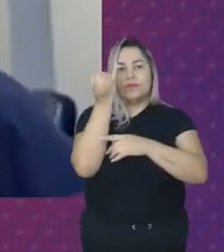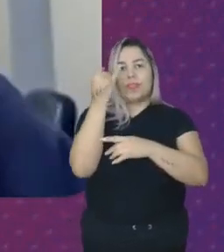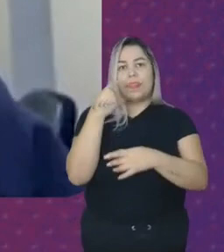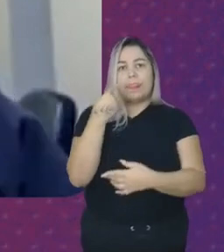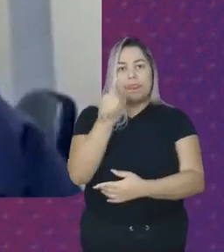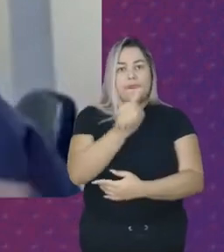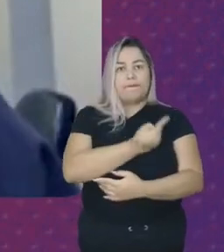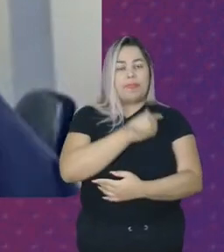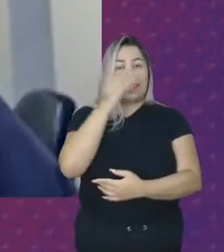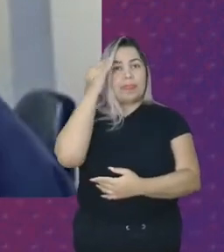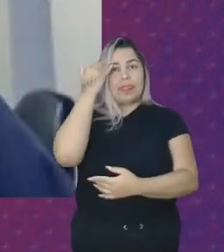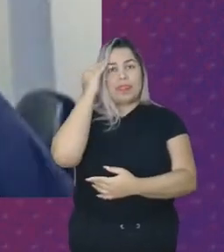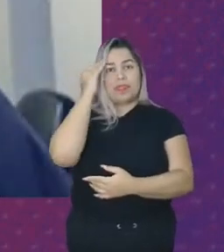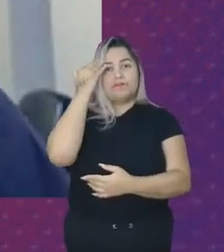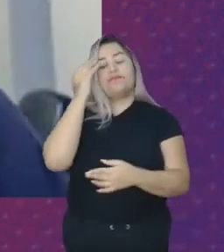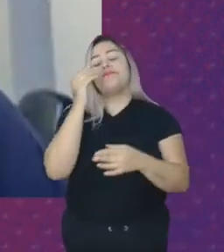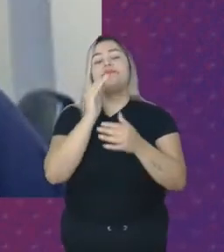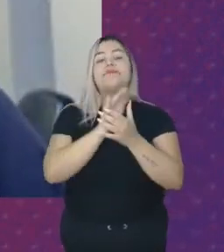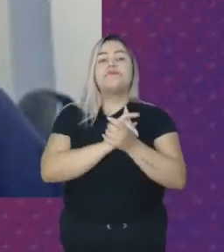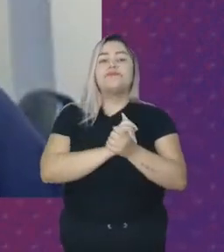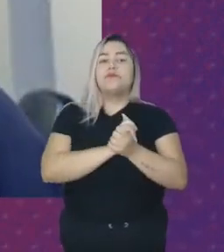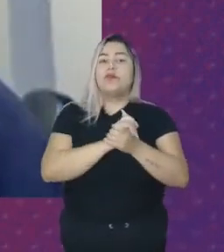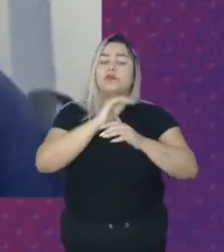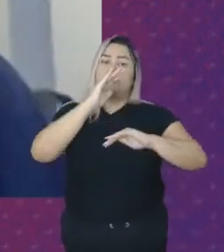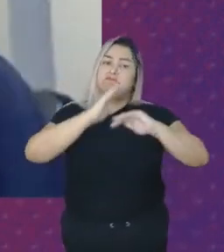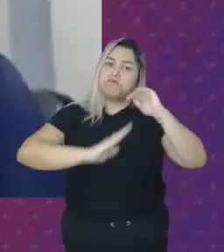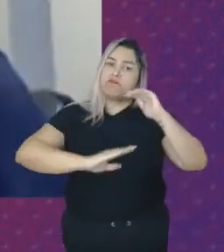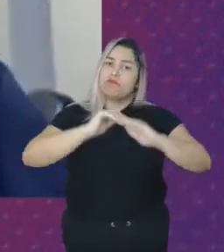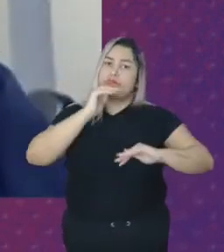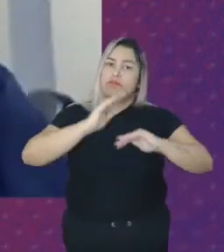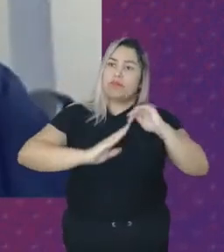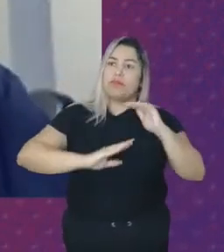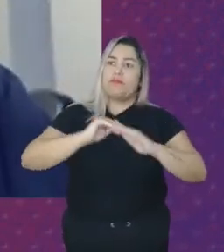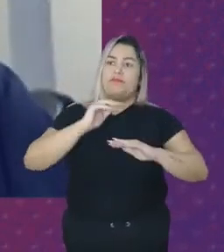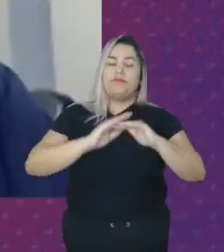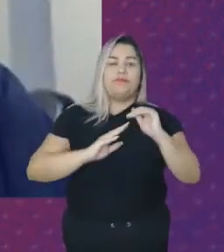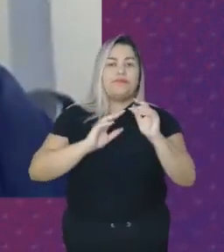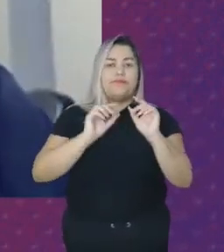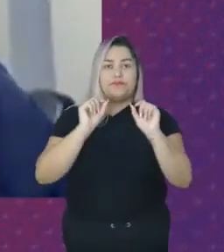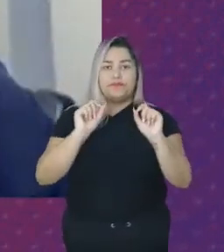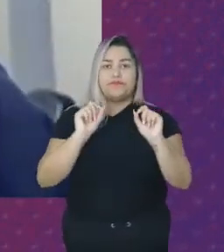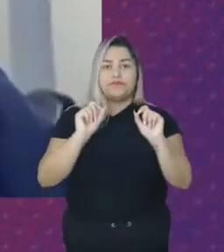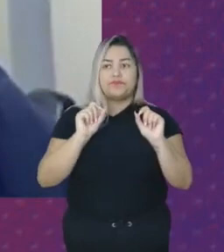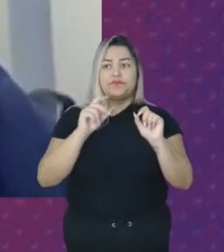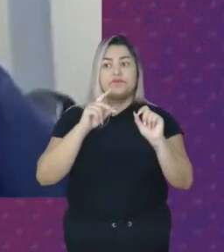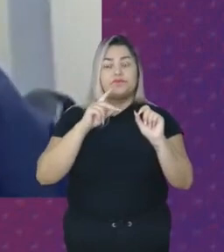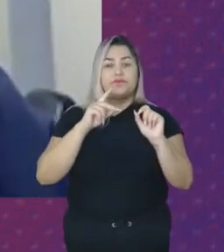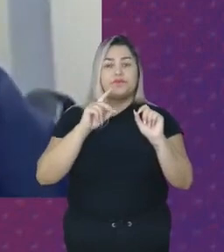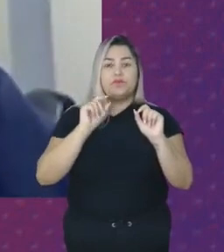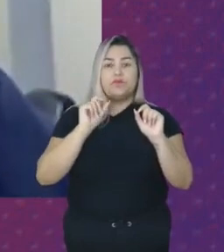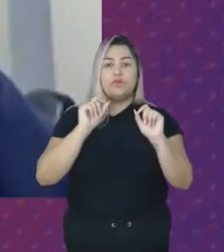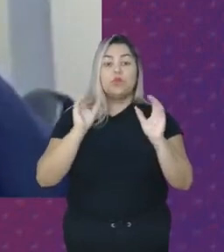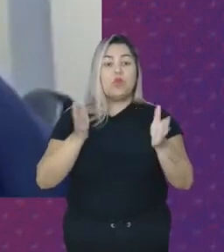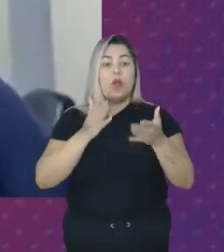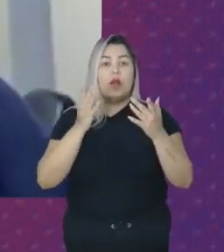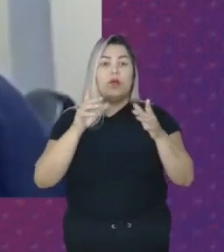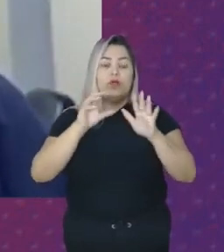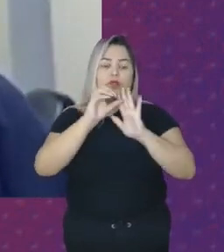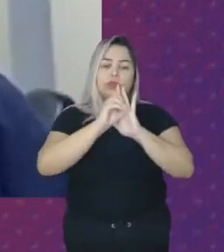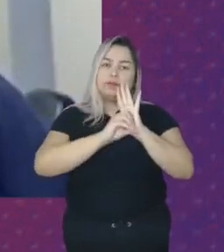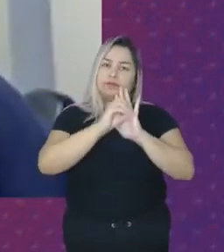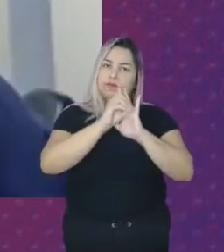esse conjunto, né, de ações, além de pilhar, né, pilhar o orçamento